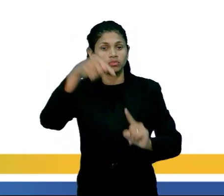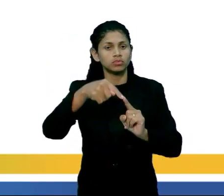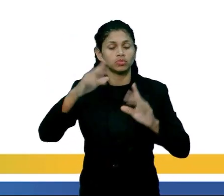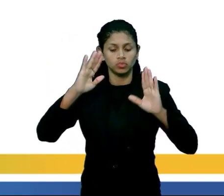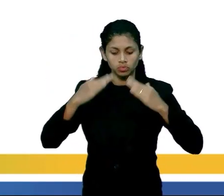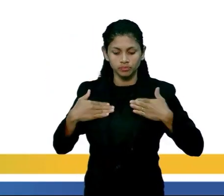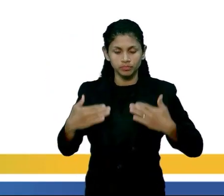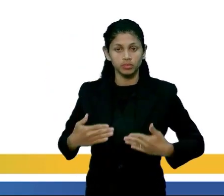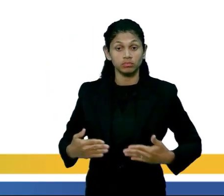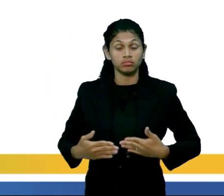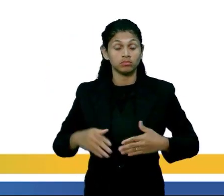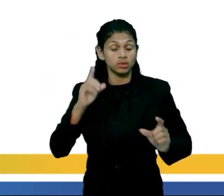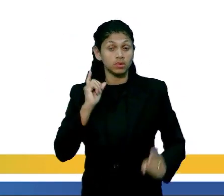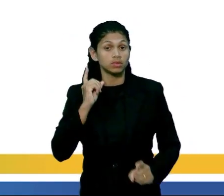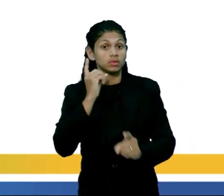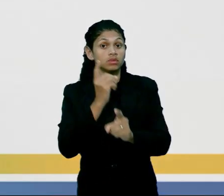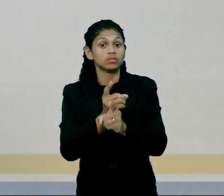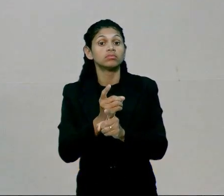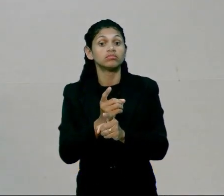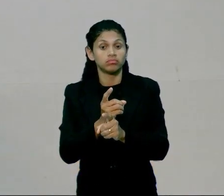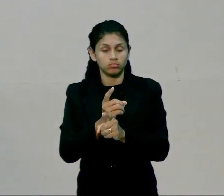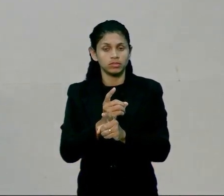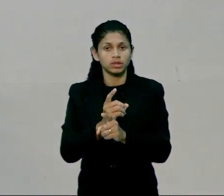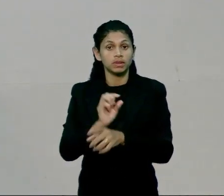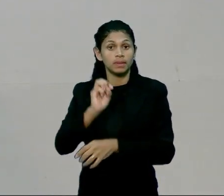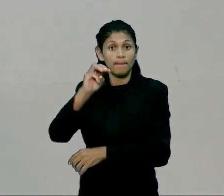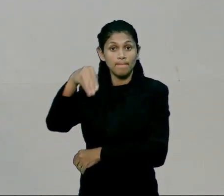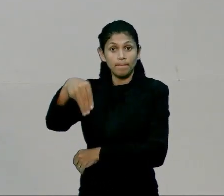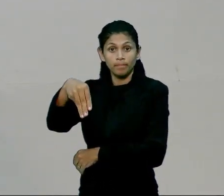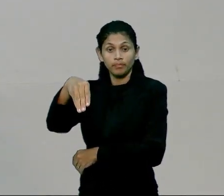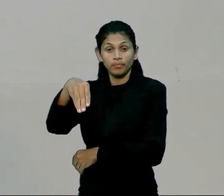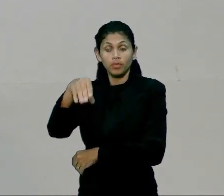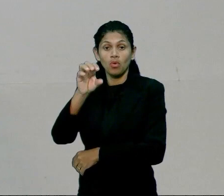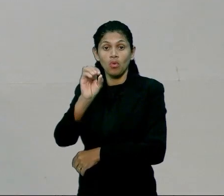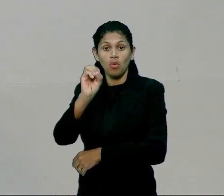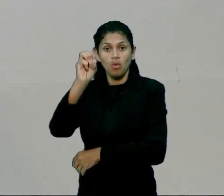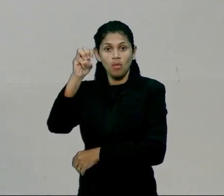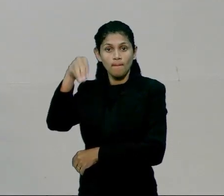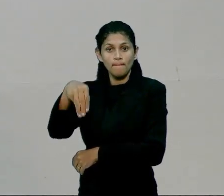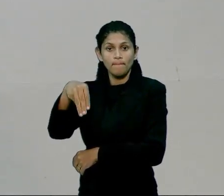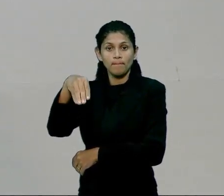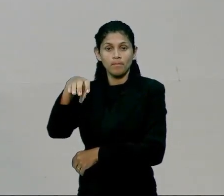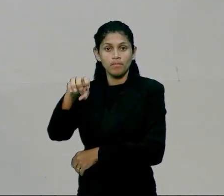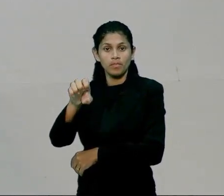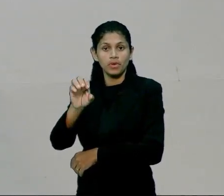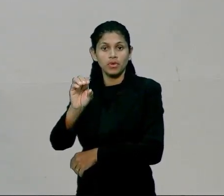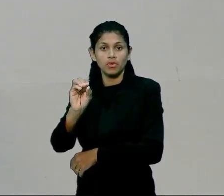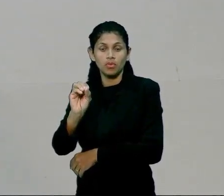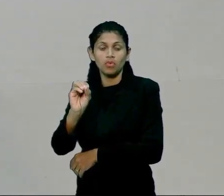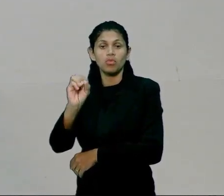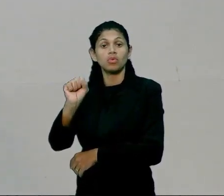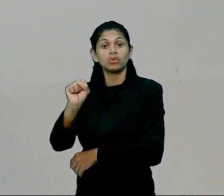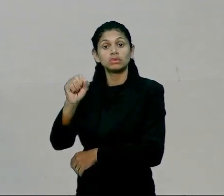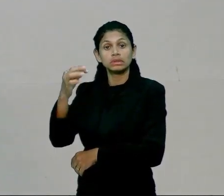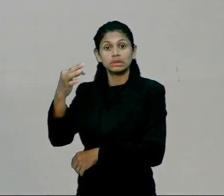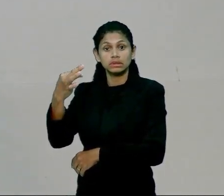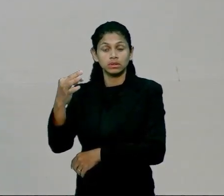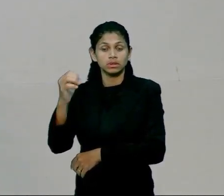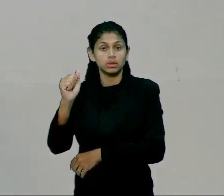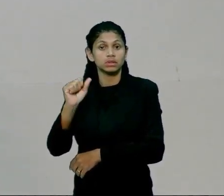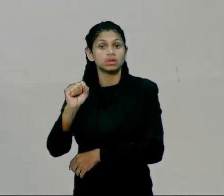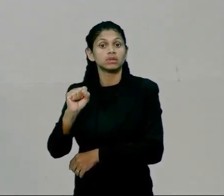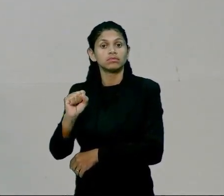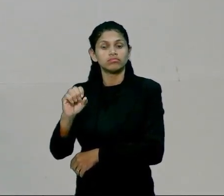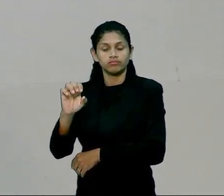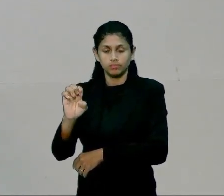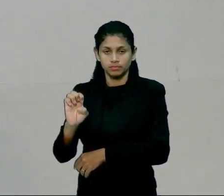é buscar manter a homeostase. Eu já paro aqui porque homeostase, equilíbrio do corpo. Tudo, de qualquer